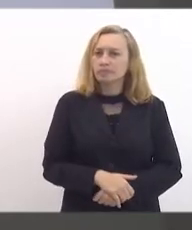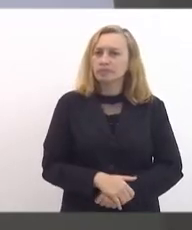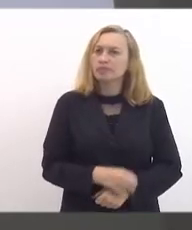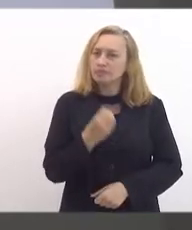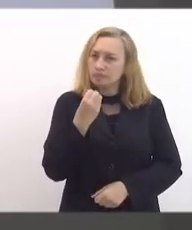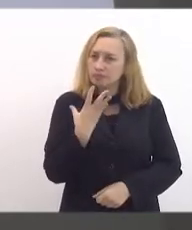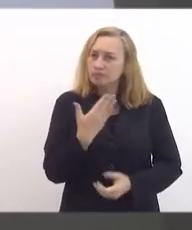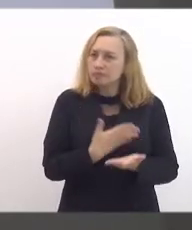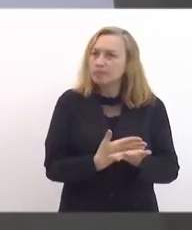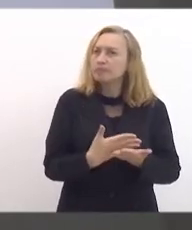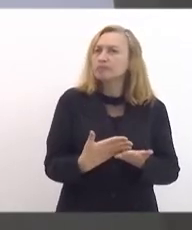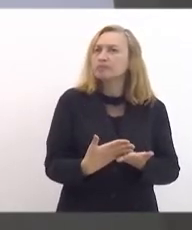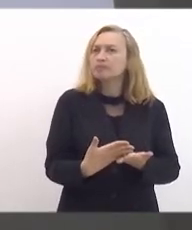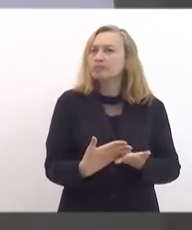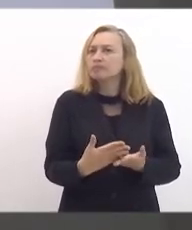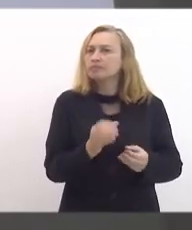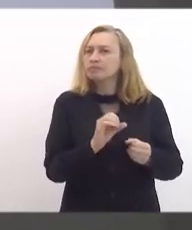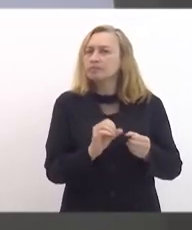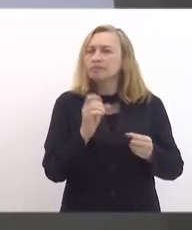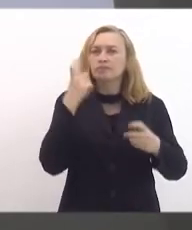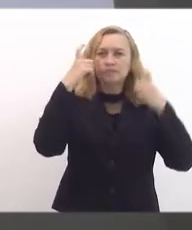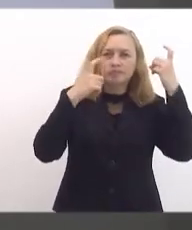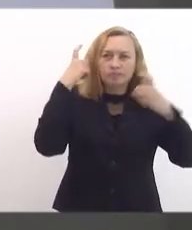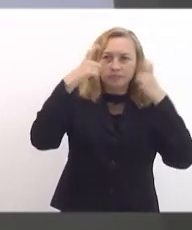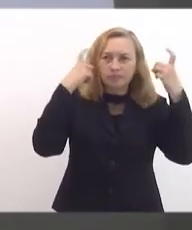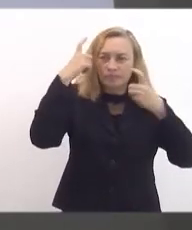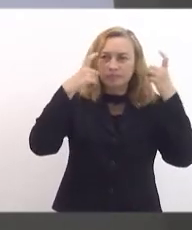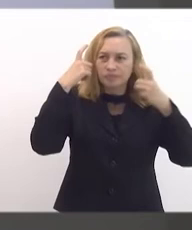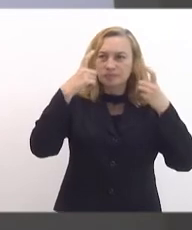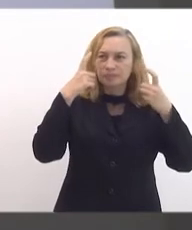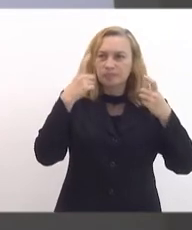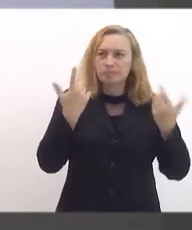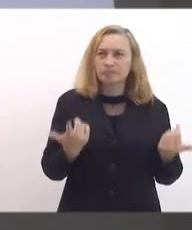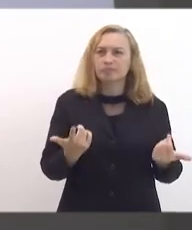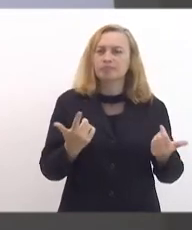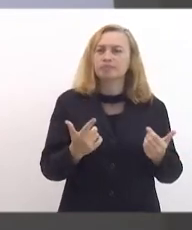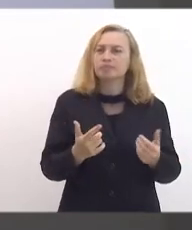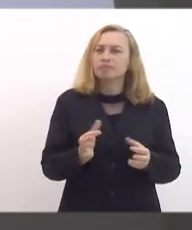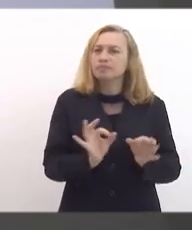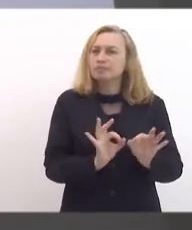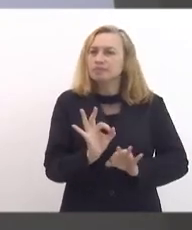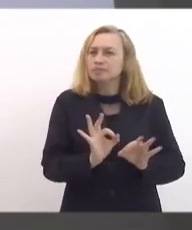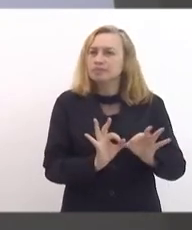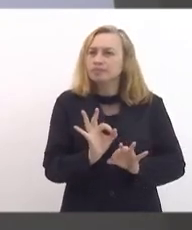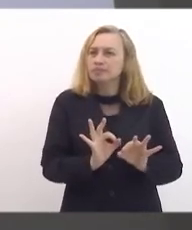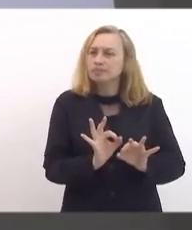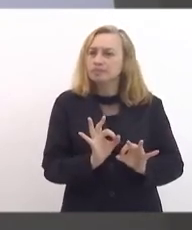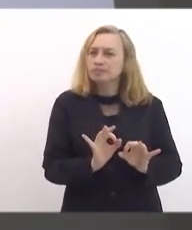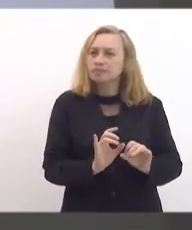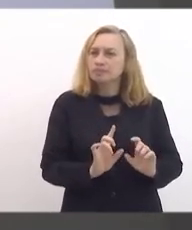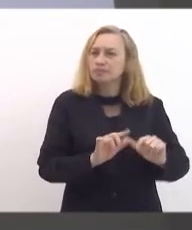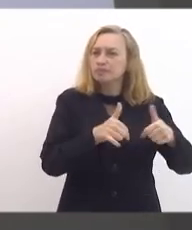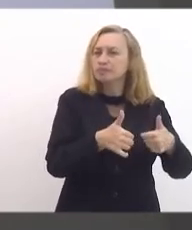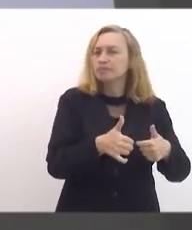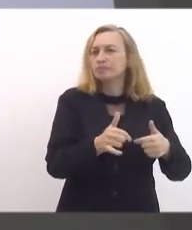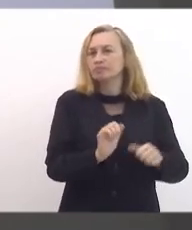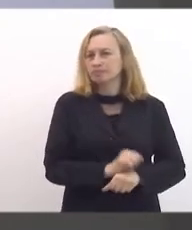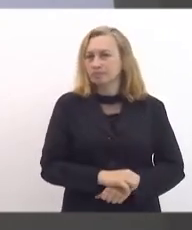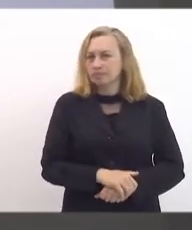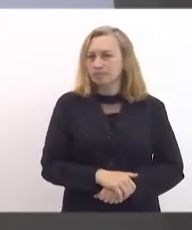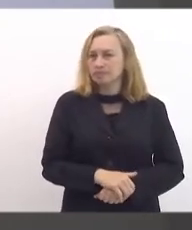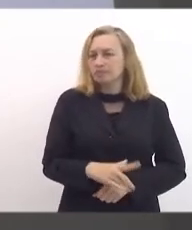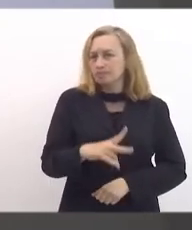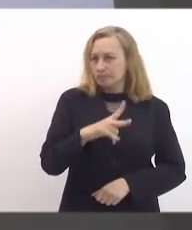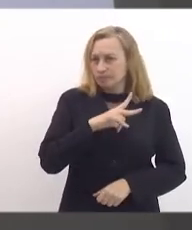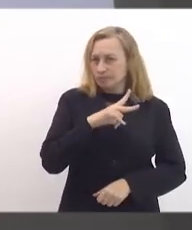conveniente começar a fazer uma preocupação com uma informação uniformização dos atos concessivos né E